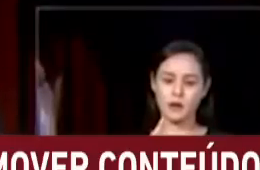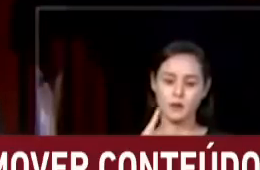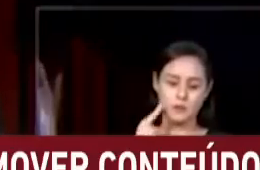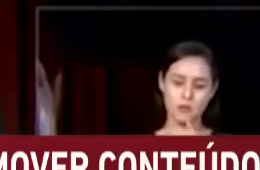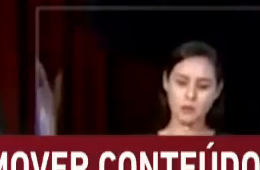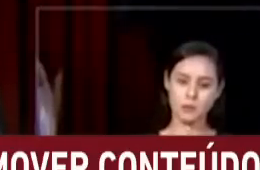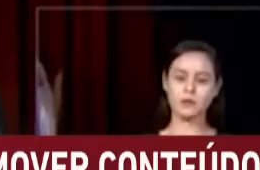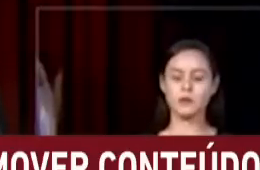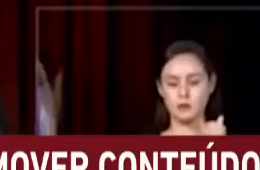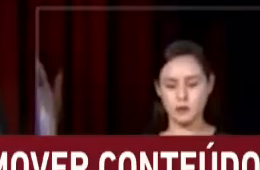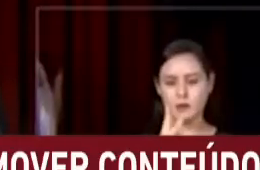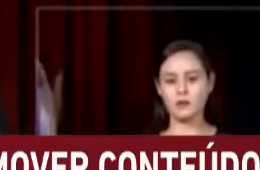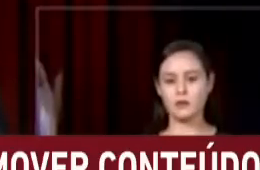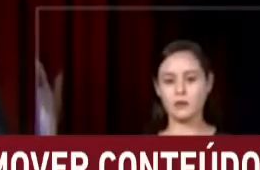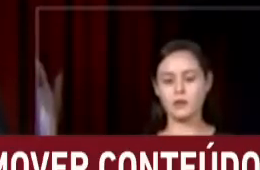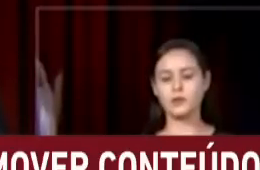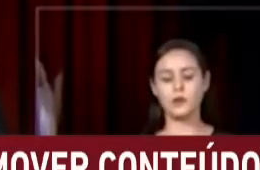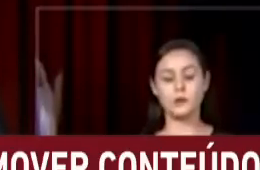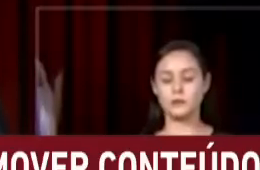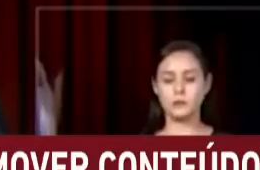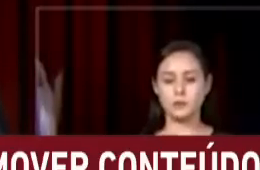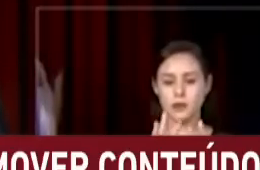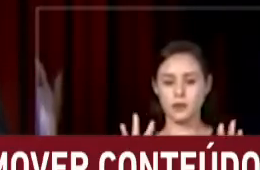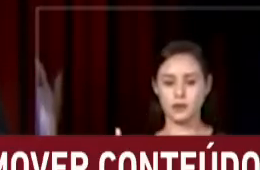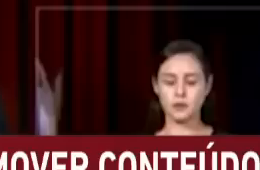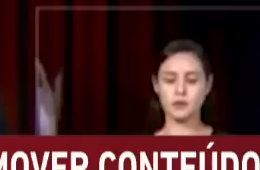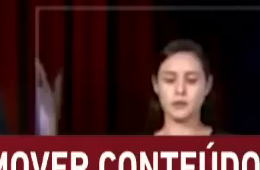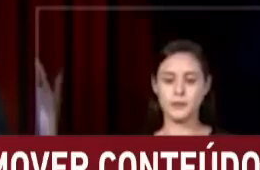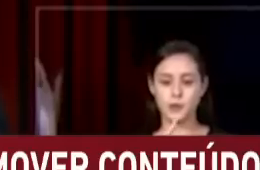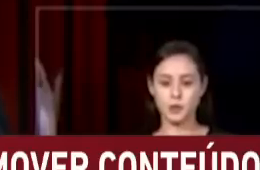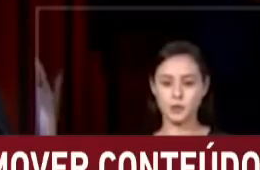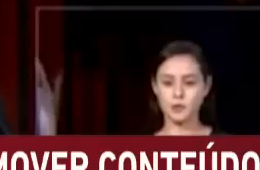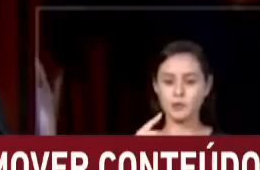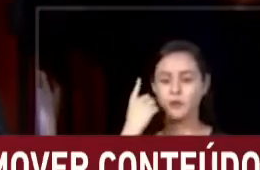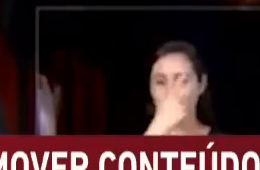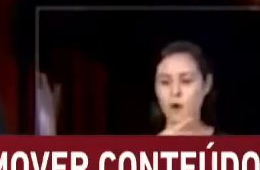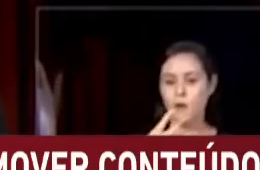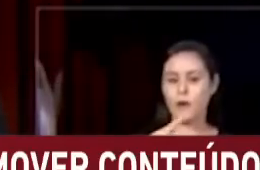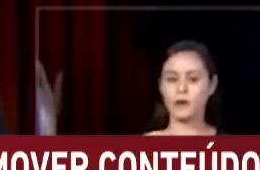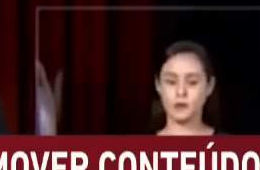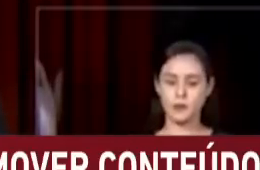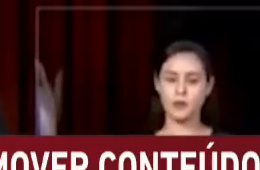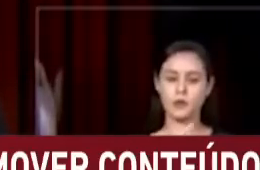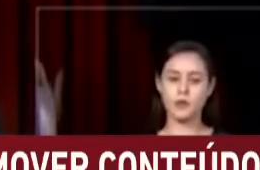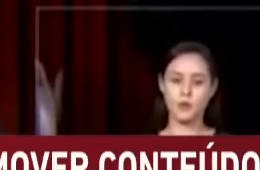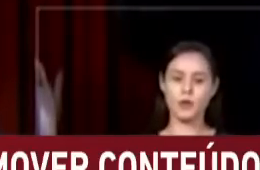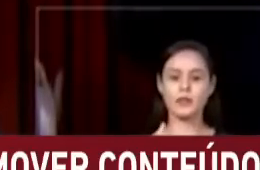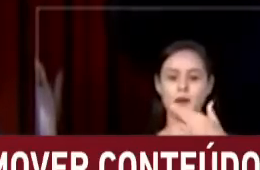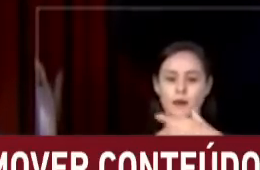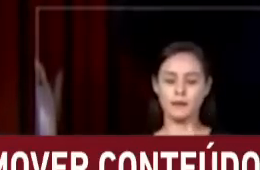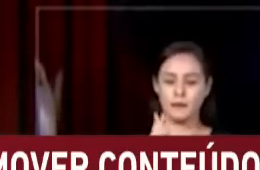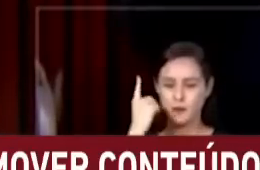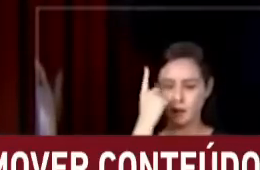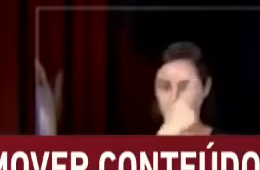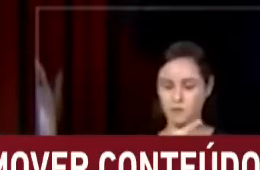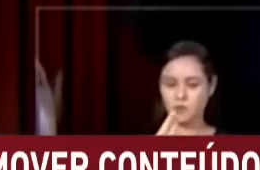grande alteração, é vedada desde 48 horas antes até 24 horas depois da eleição a